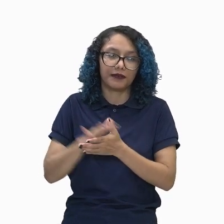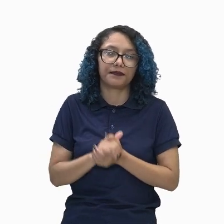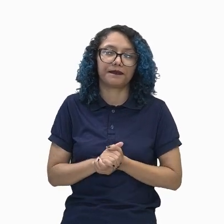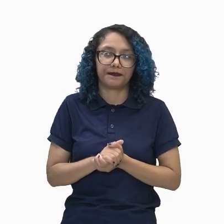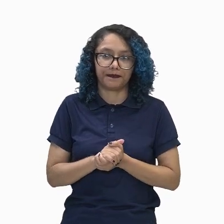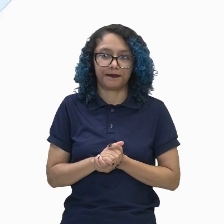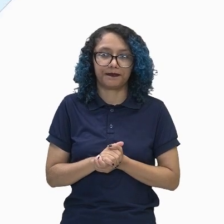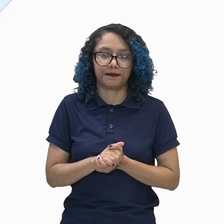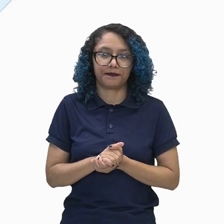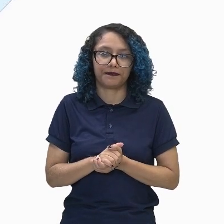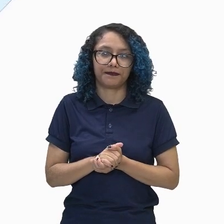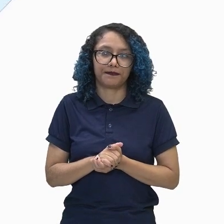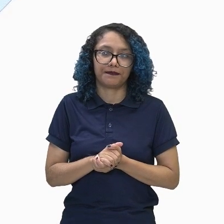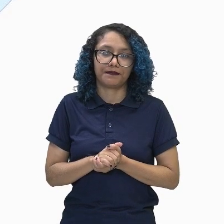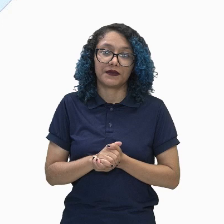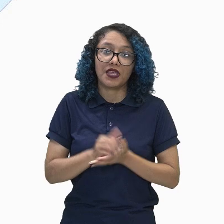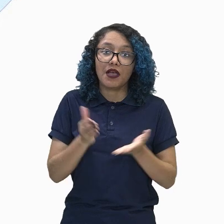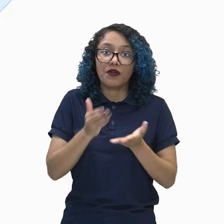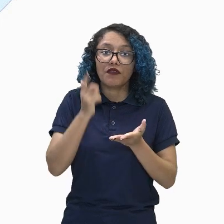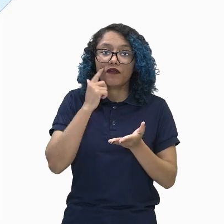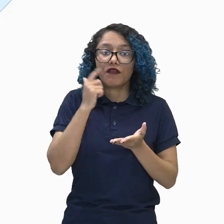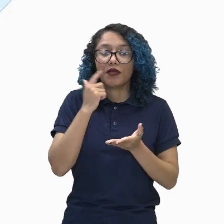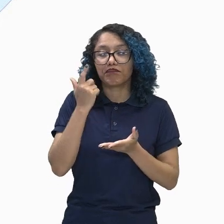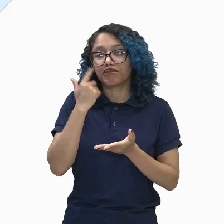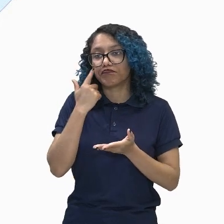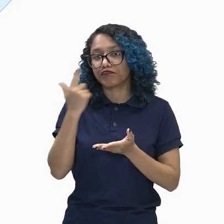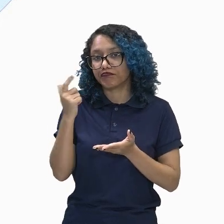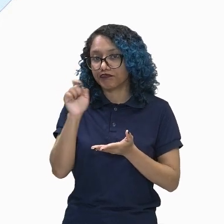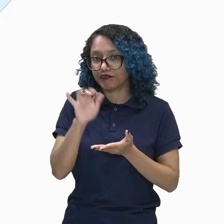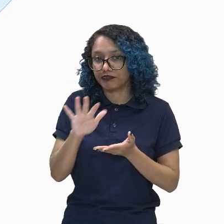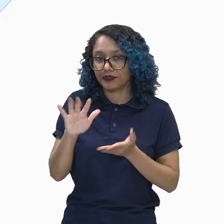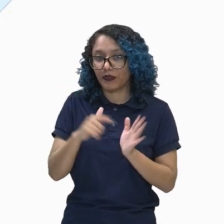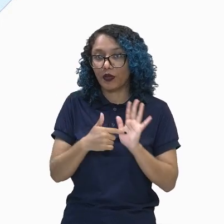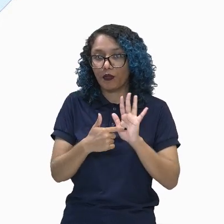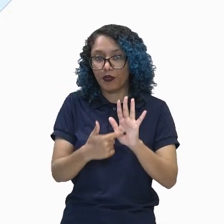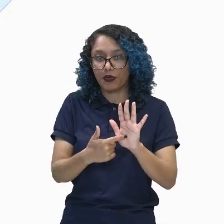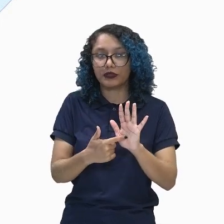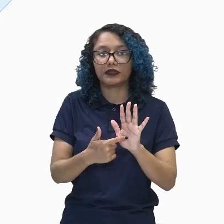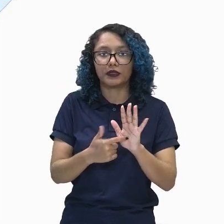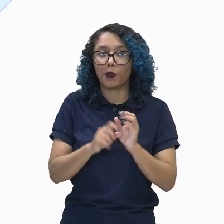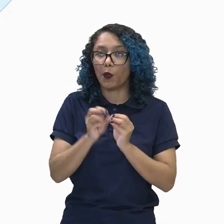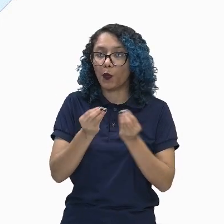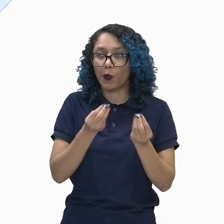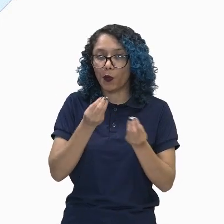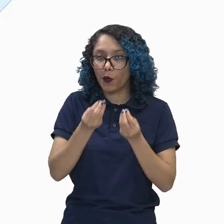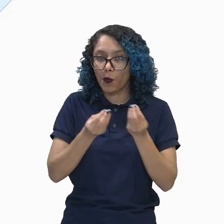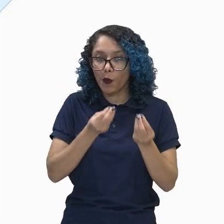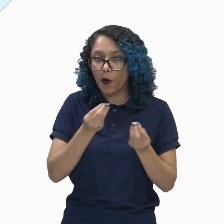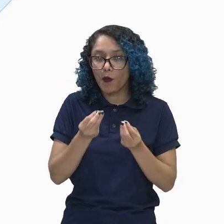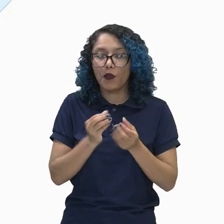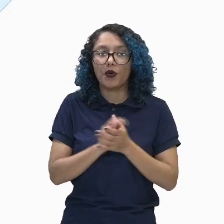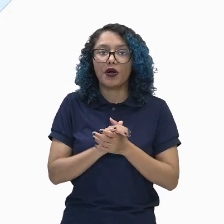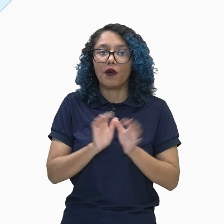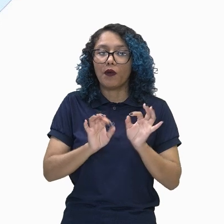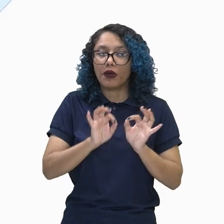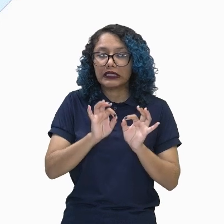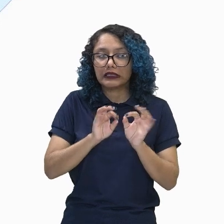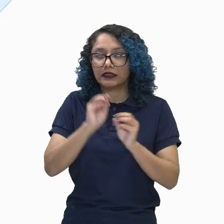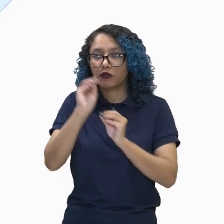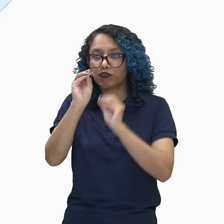tá certo? Nós vamos ver um mapa agora em que mostra pra gente, né, essas divisões